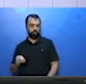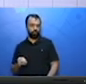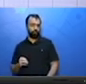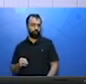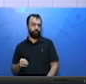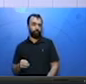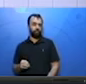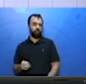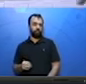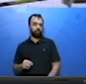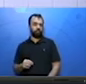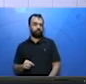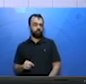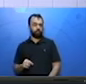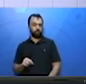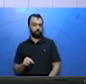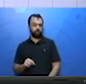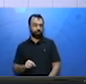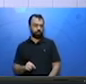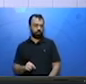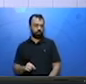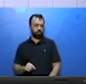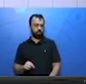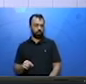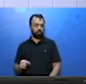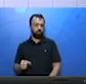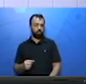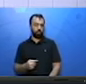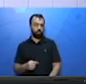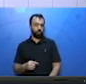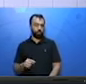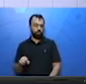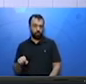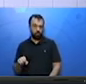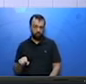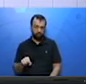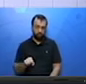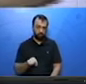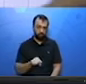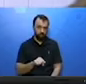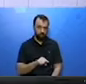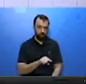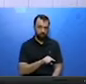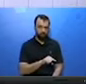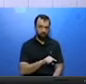ser em cima do eixo X, só que no menos 4.